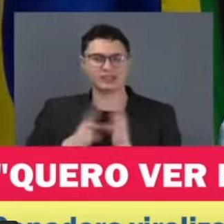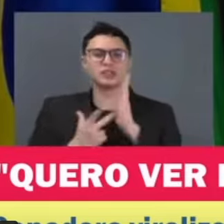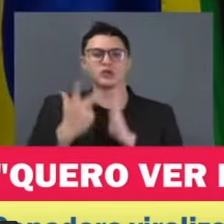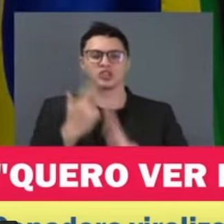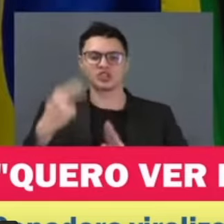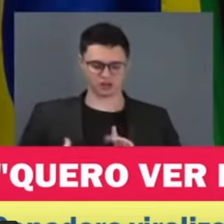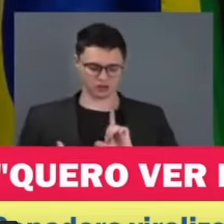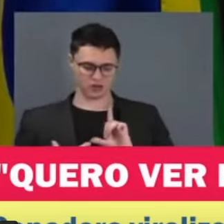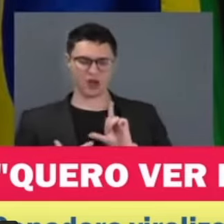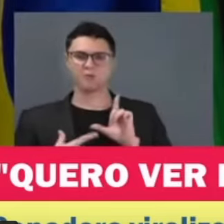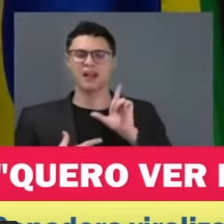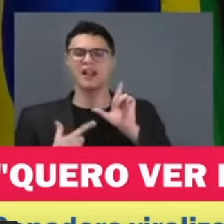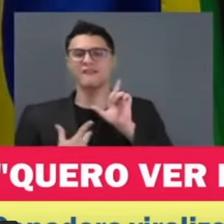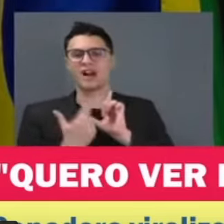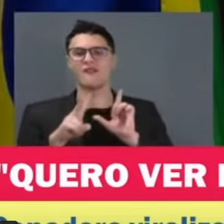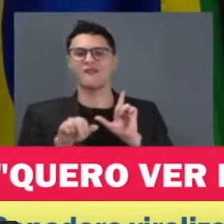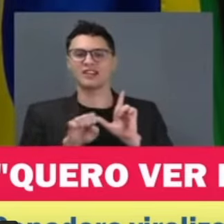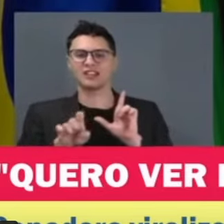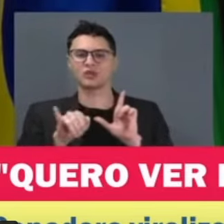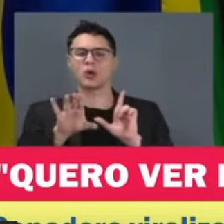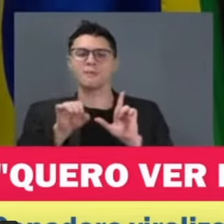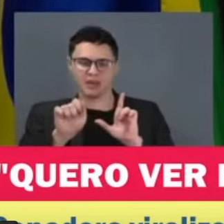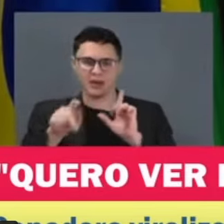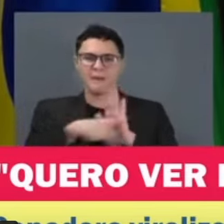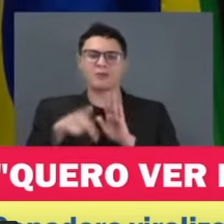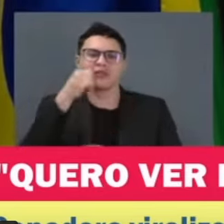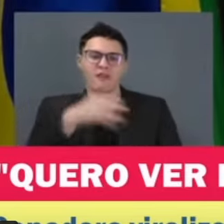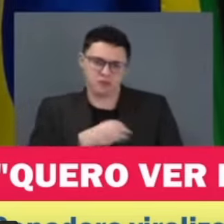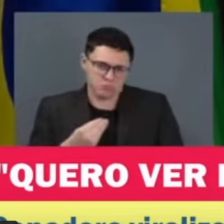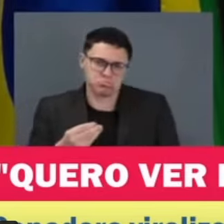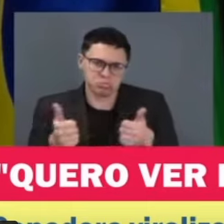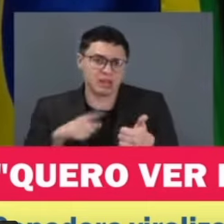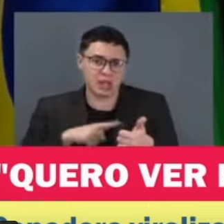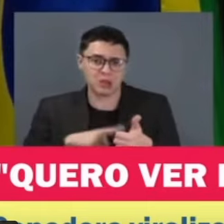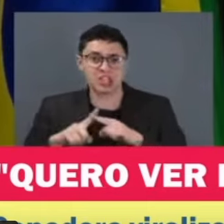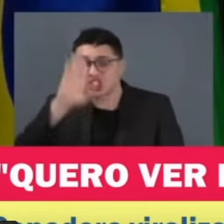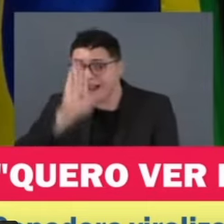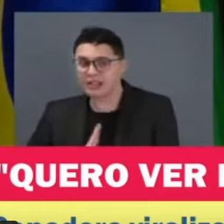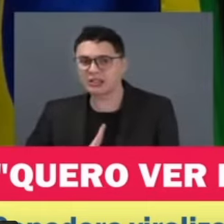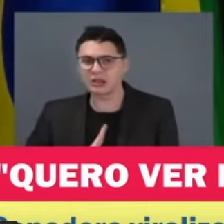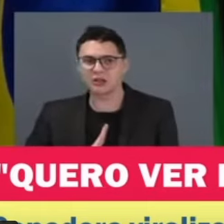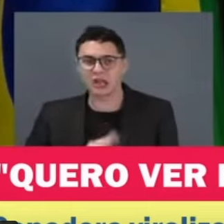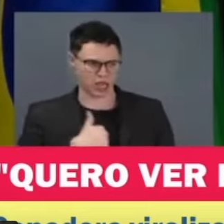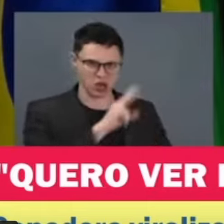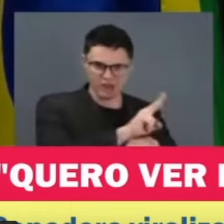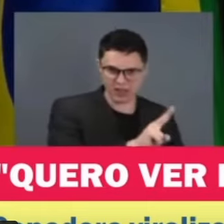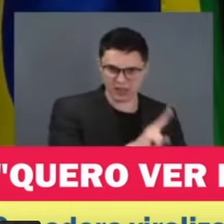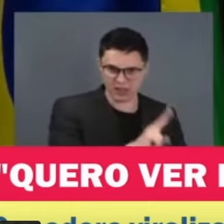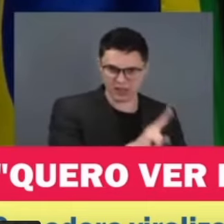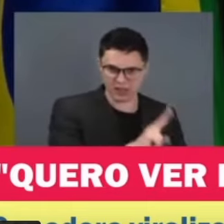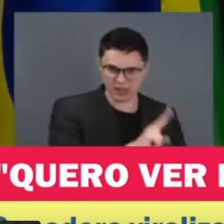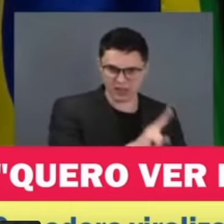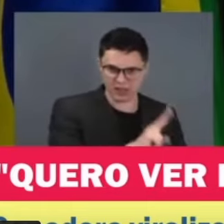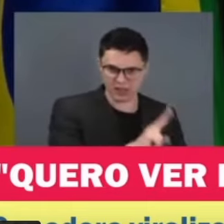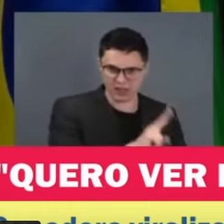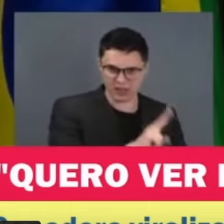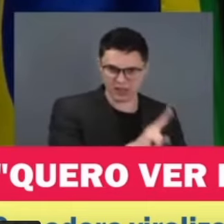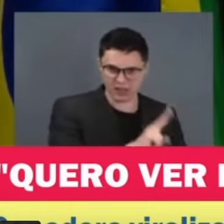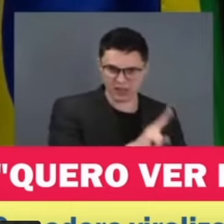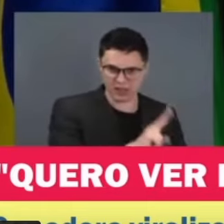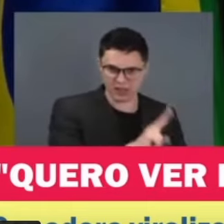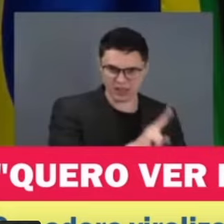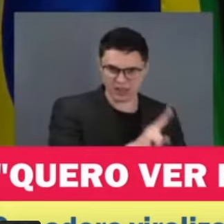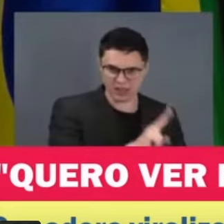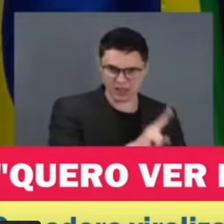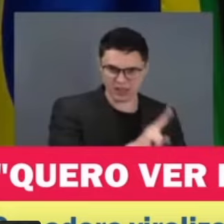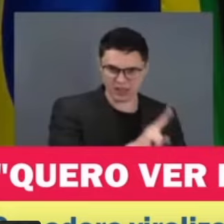Para quem quiser fazer, ninguém delibera sobre o corpo dos homens. E eu não estou aqui defendendo o aborto. Eu sou contra. E o Estado brasileiro... Só para deixar